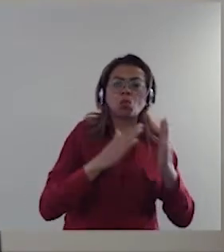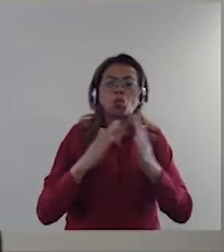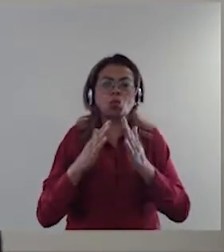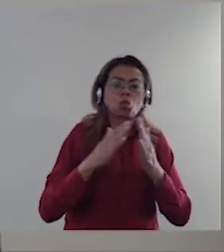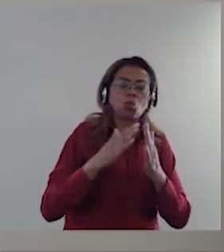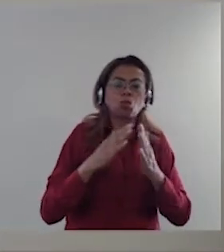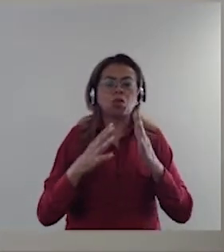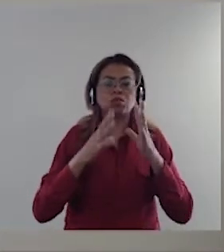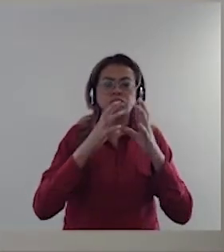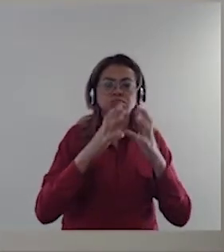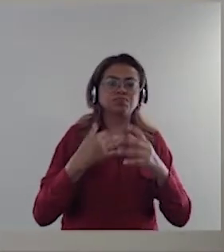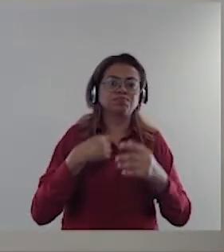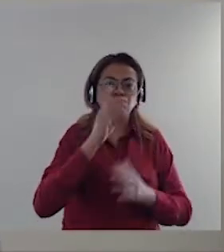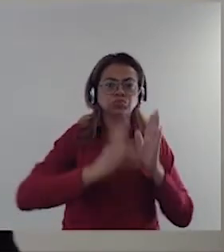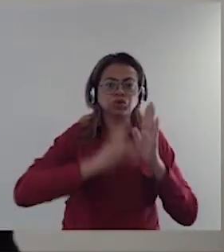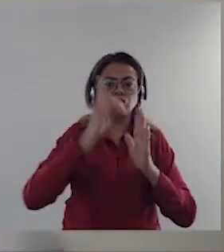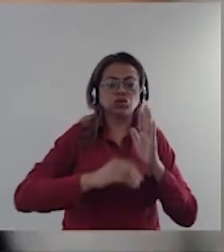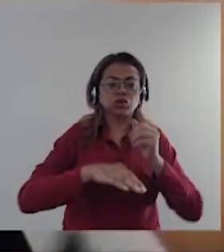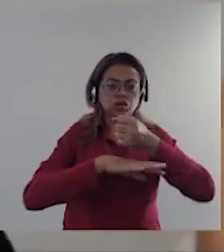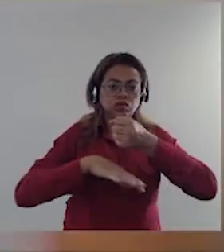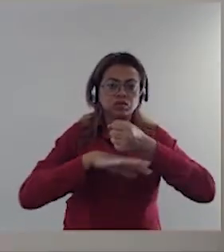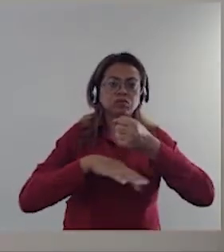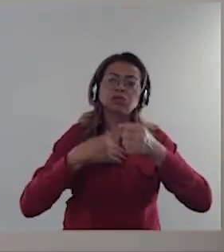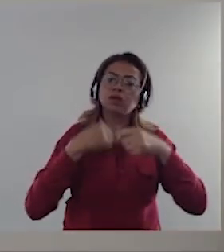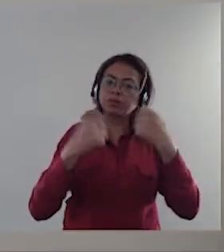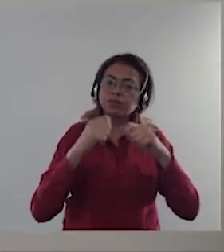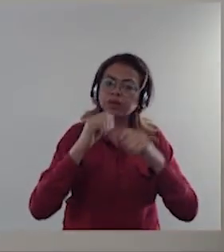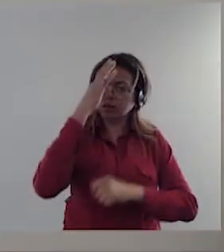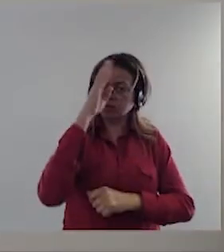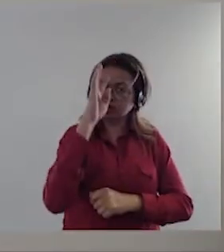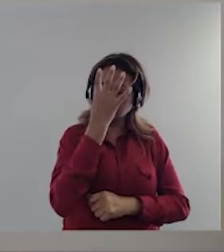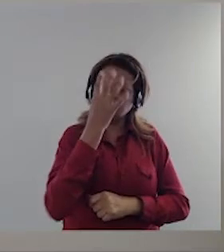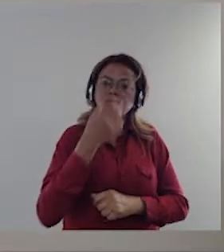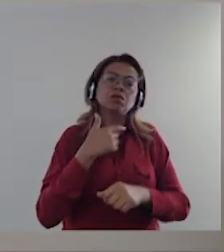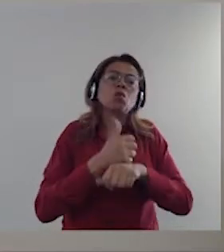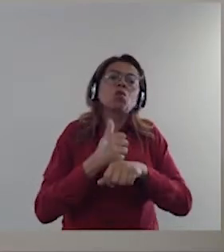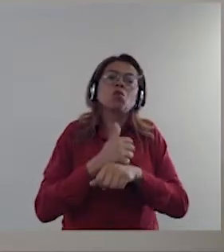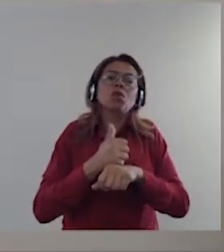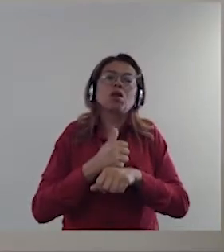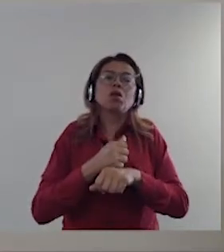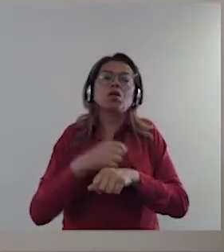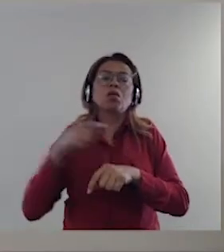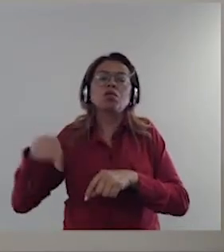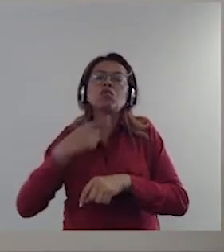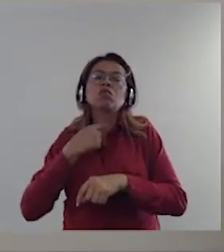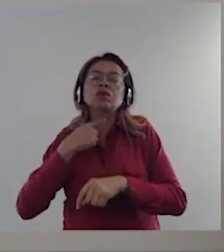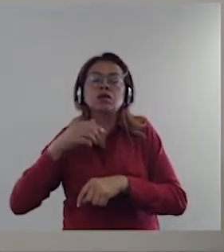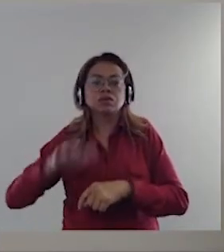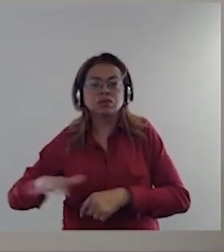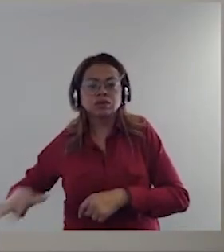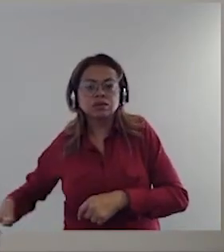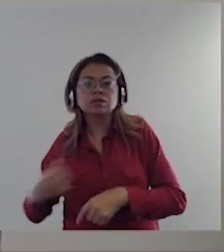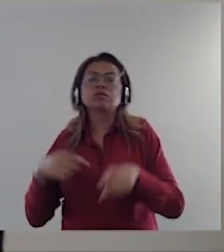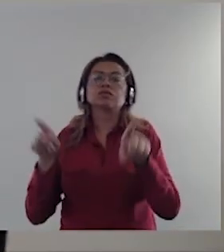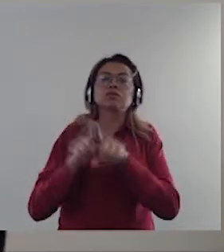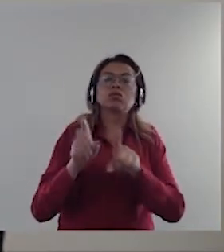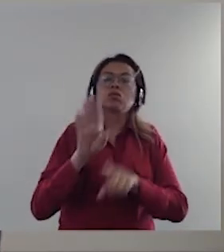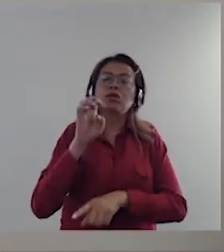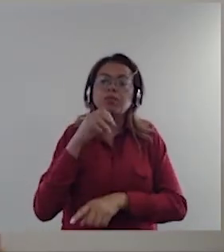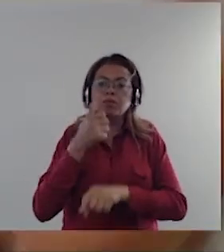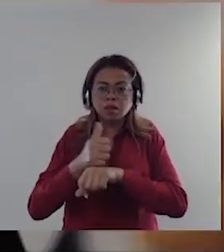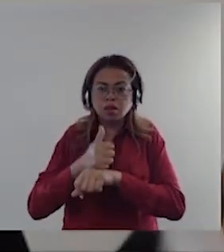direitos fundamentais e que precisam ser resolvidos, claro, o melhor interesse da criança, e assim como o melhor interesse da criança